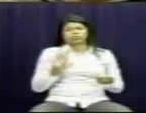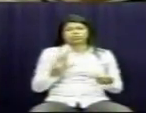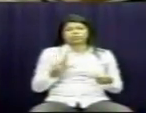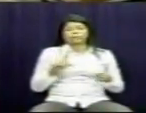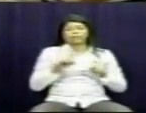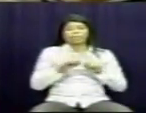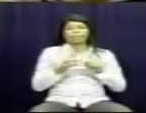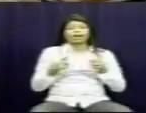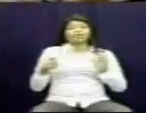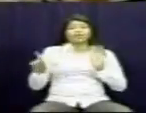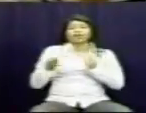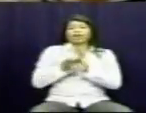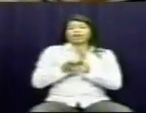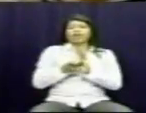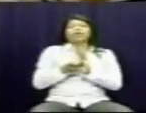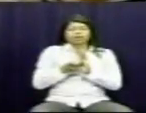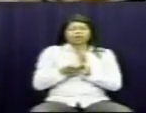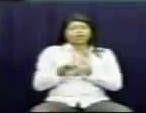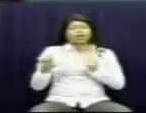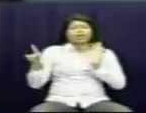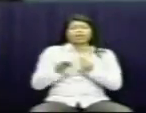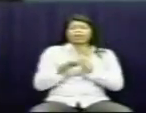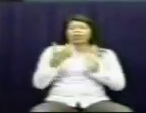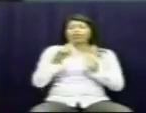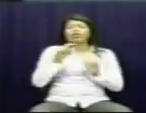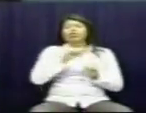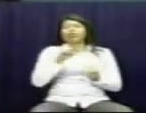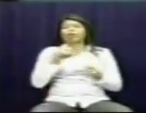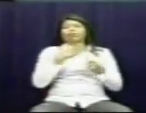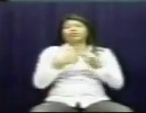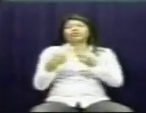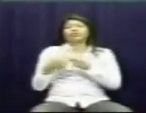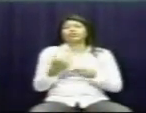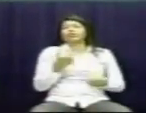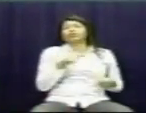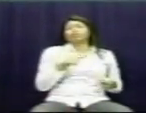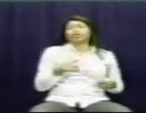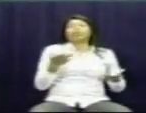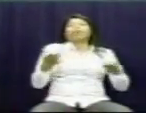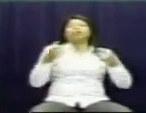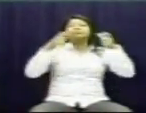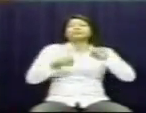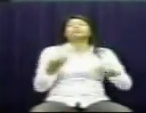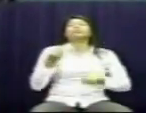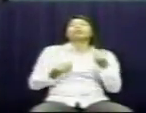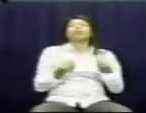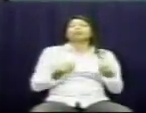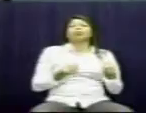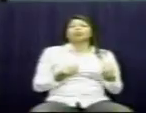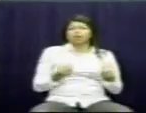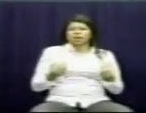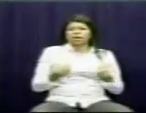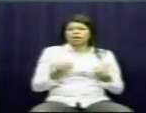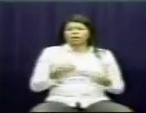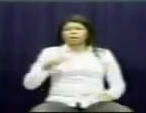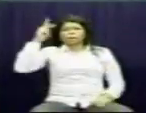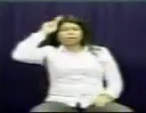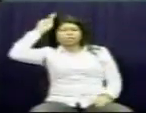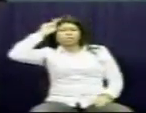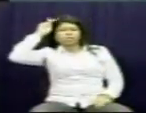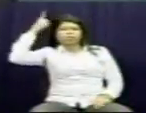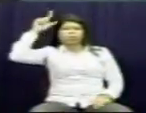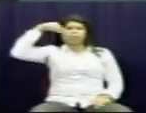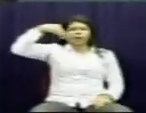não diz quais são esses municípios. Mas existe um outro projeto de lei do senador Roberto Requião, e o